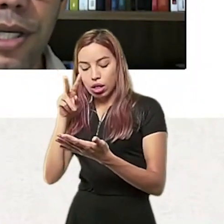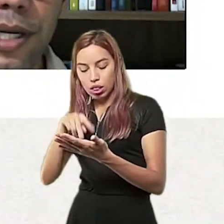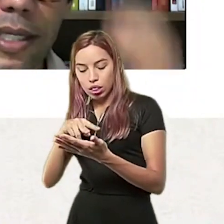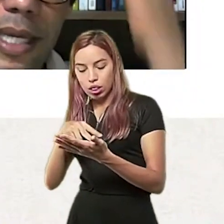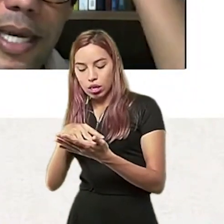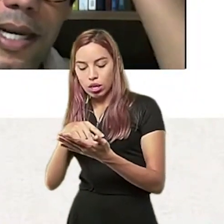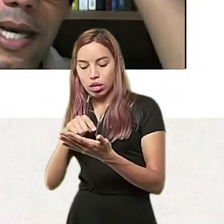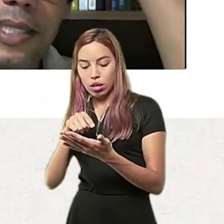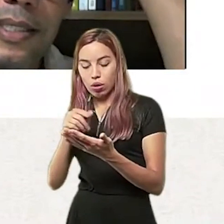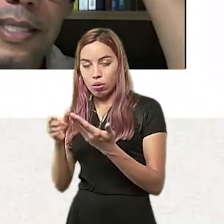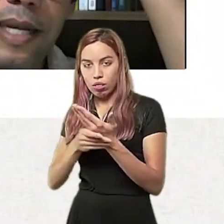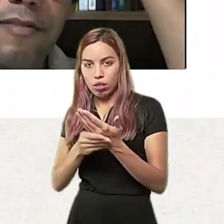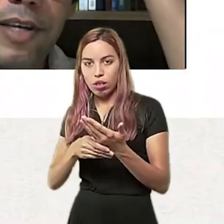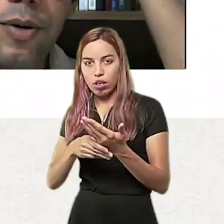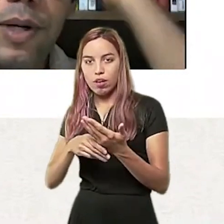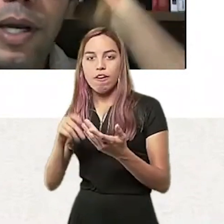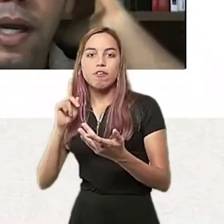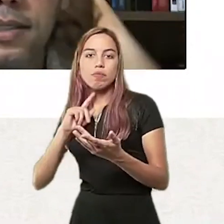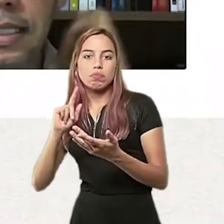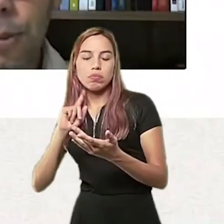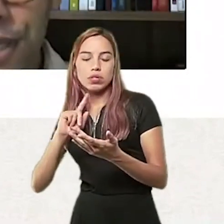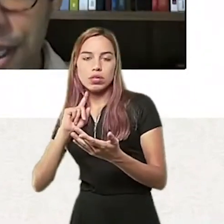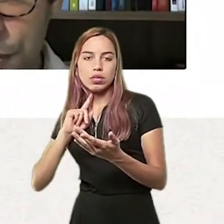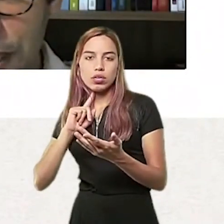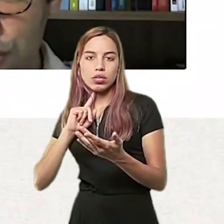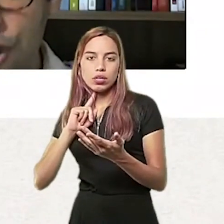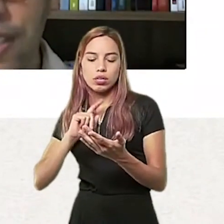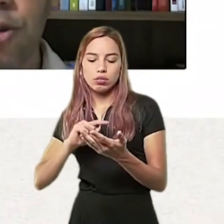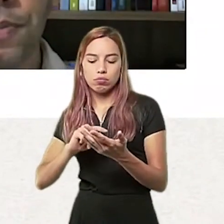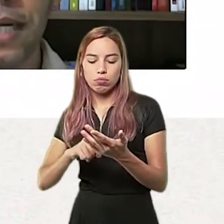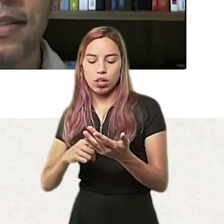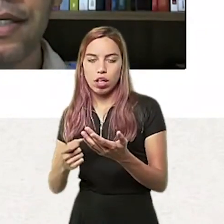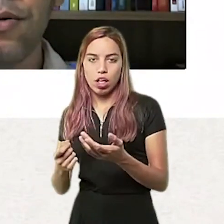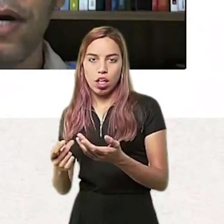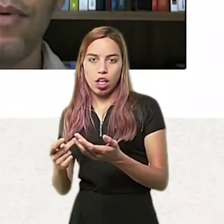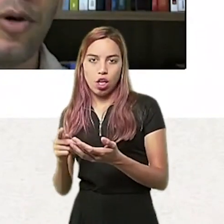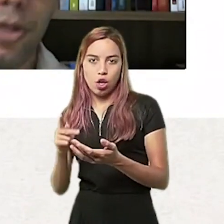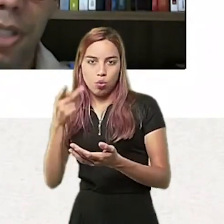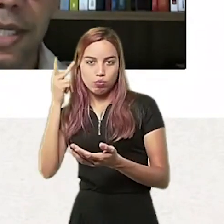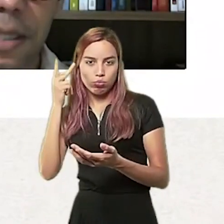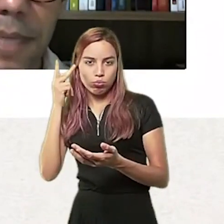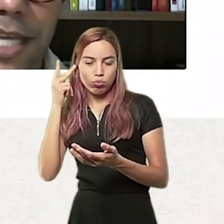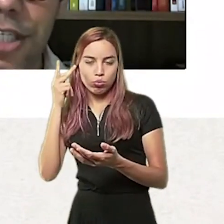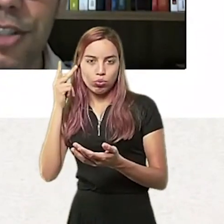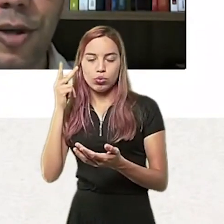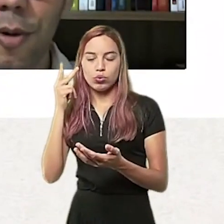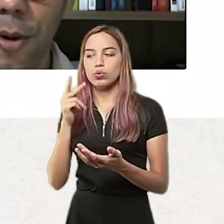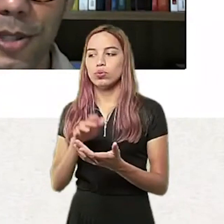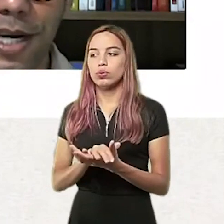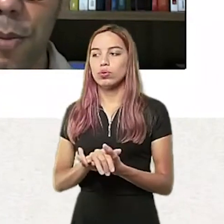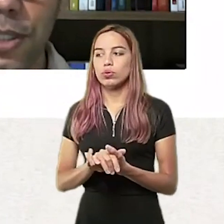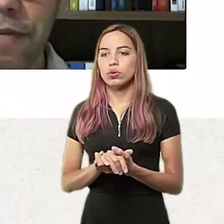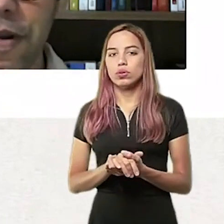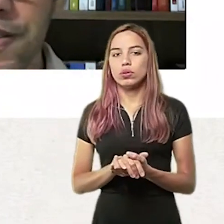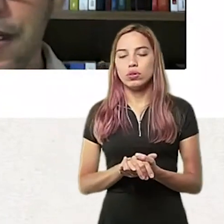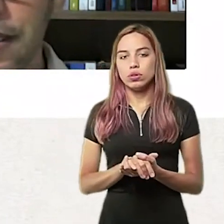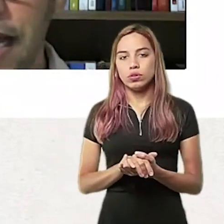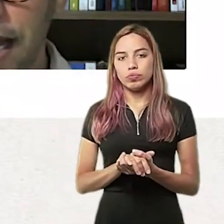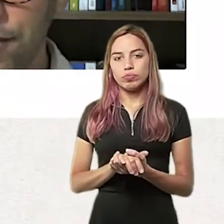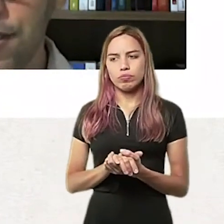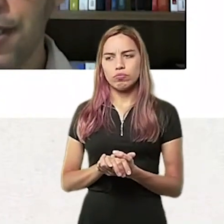uma crônica, né, que a Clarice escreveu, se não me engano, para o Jornal do Brasil. É uma crônica também que a gente encontra com